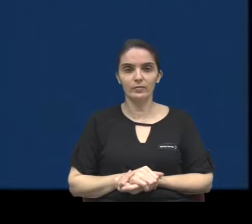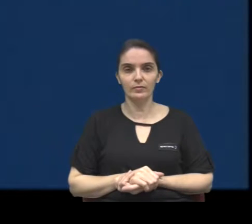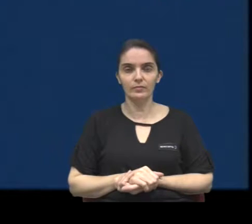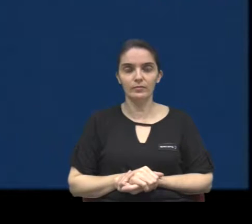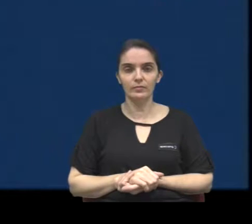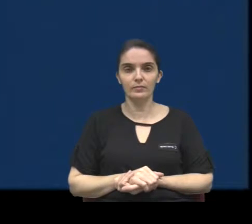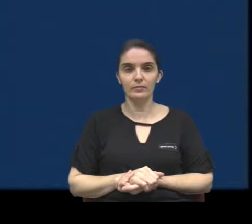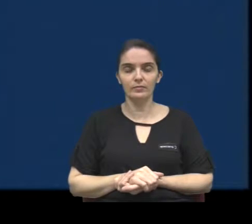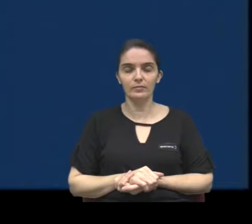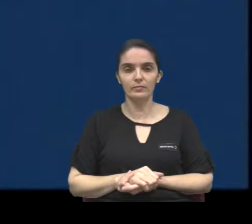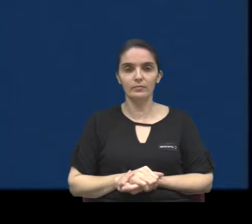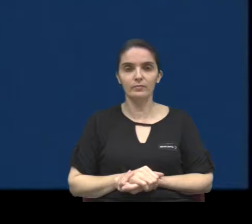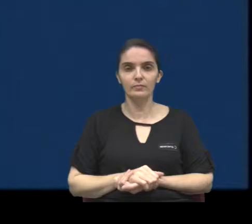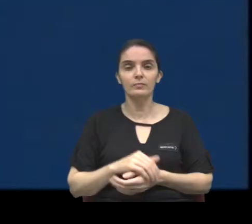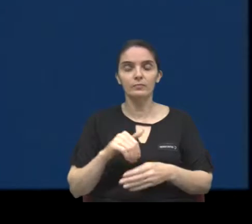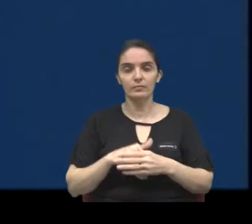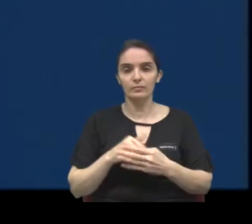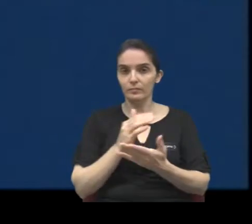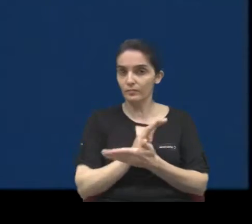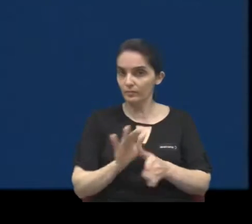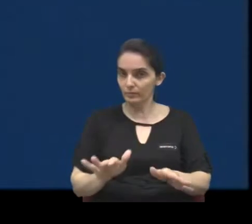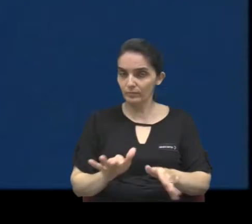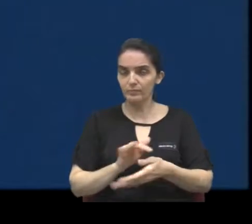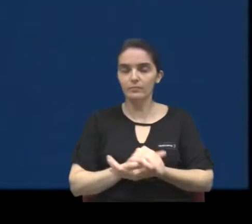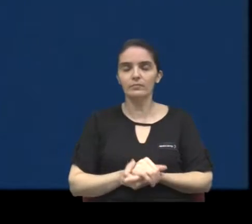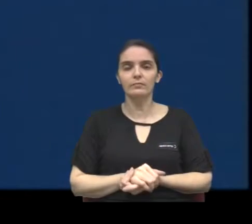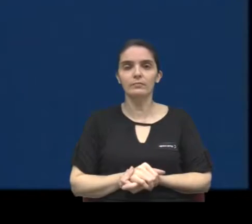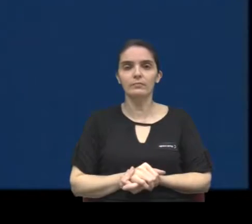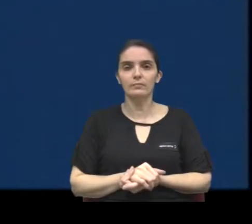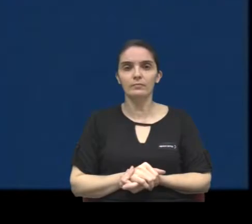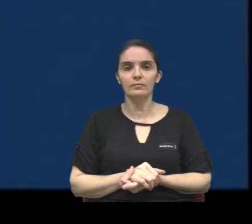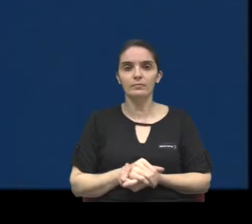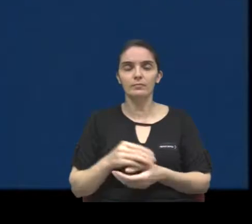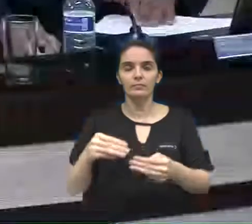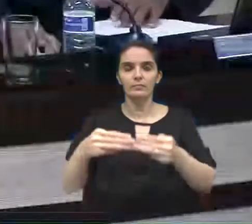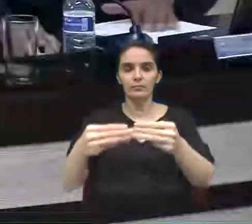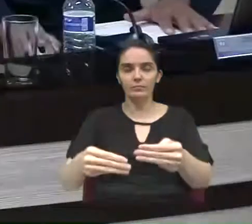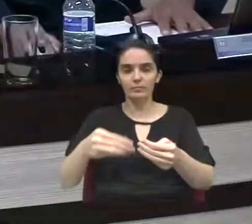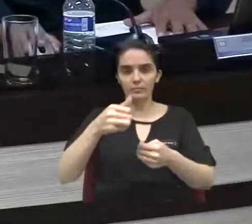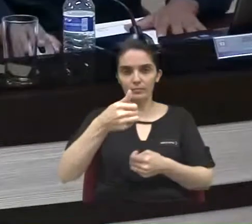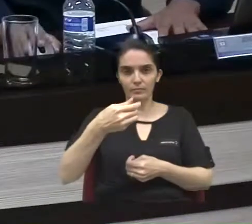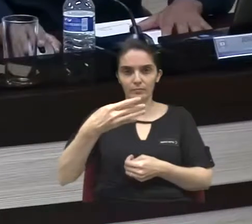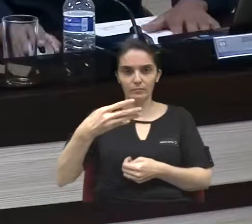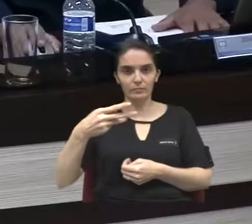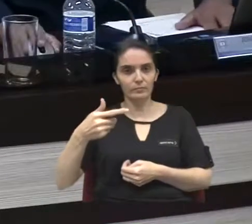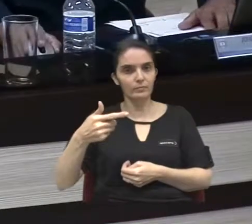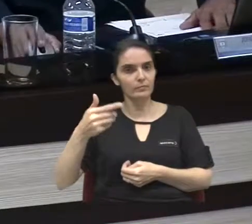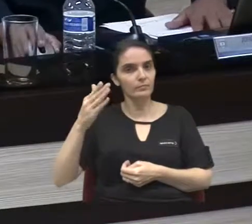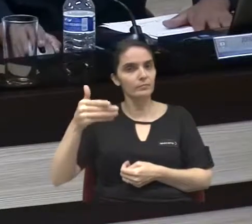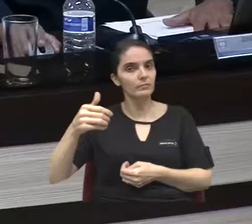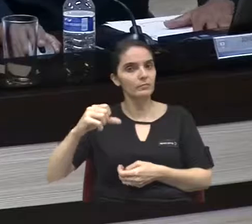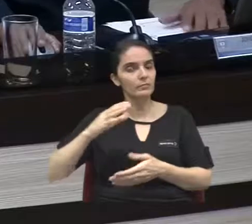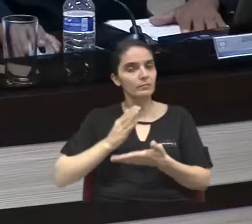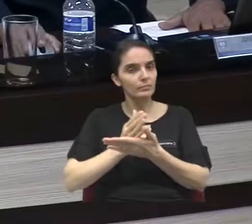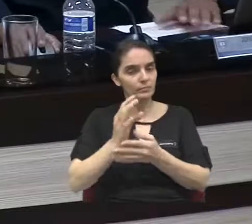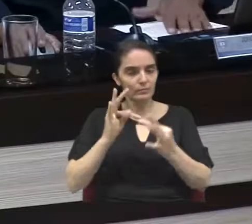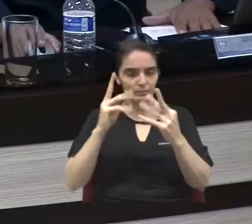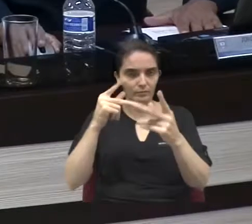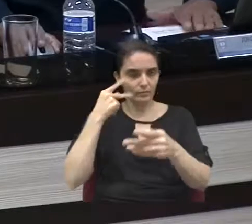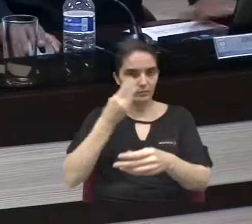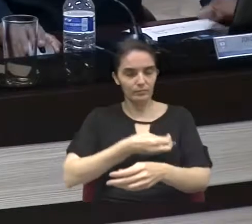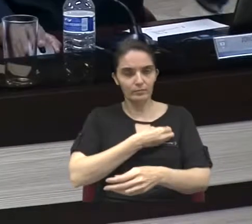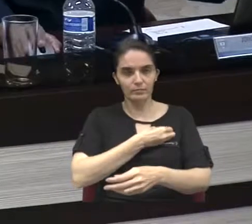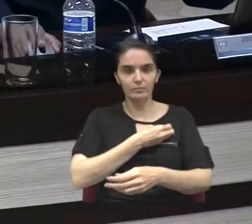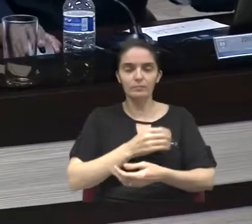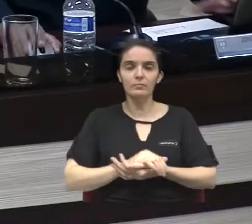A votação está encerrada. A moção 142/19 foi aprovada por todos os vereadores presentes no plenário.